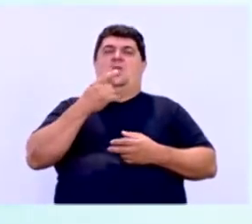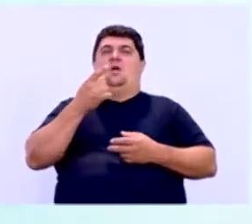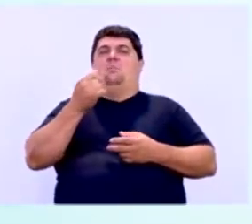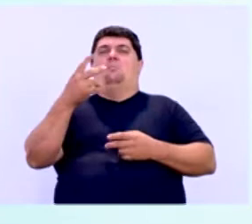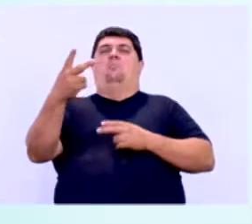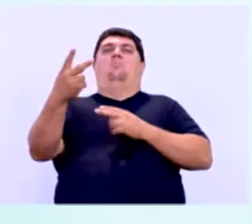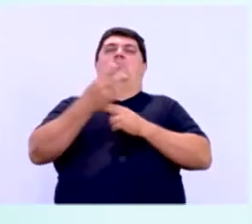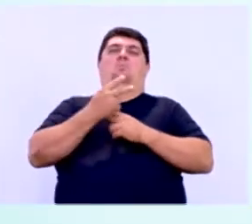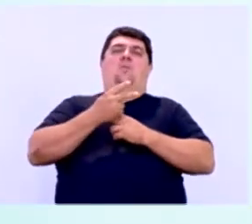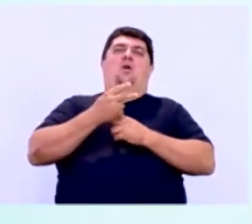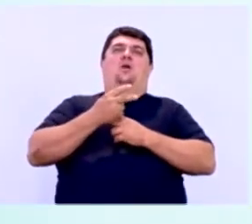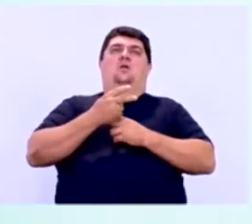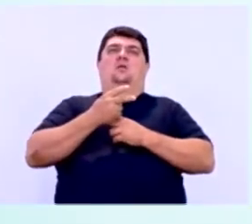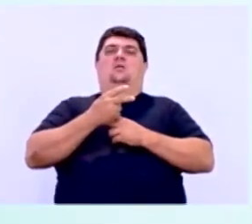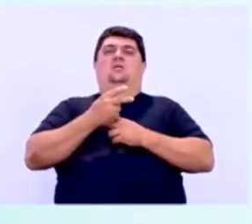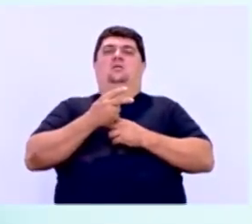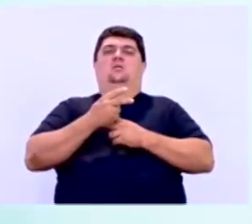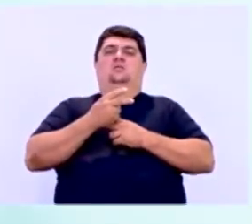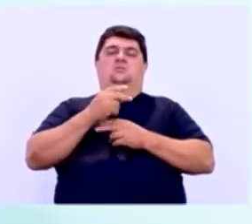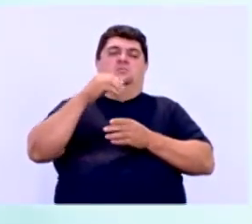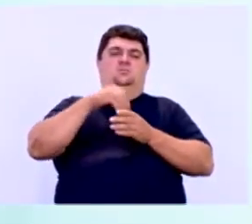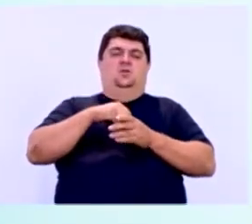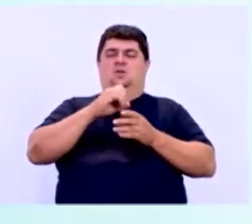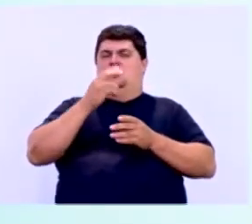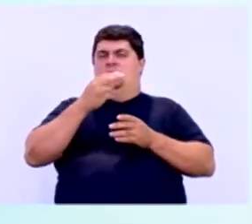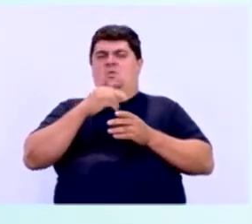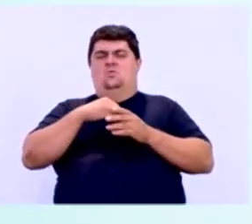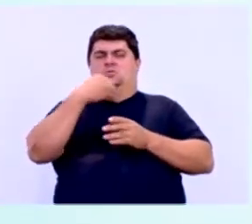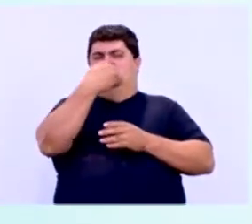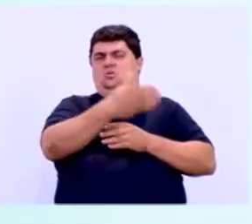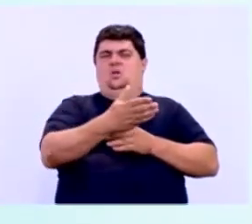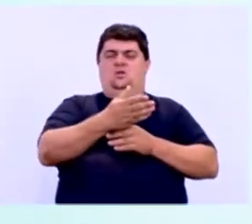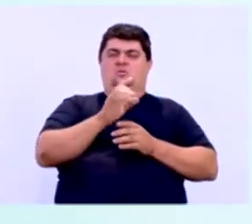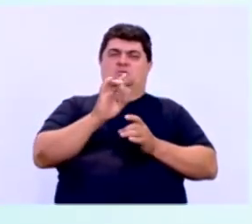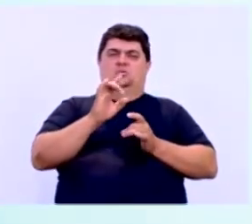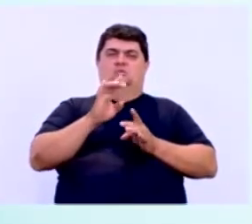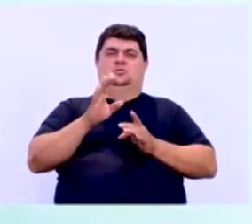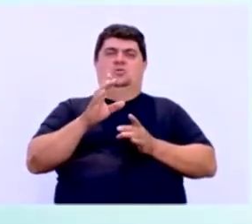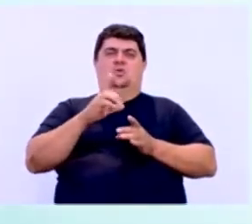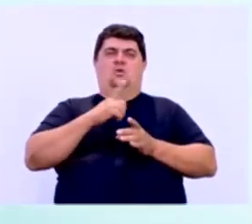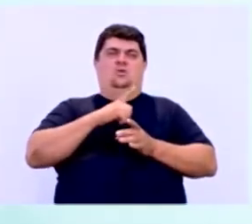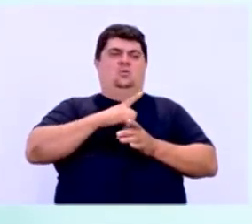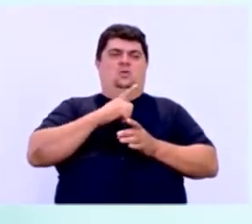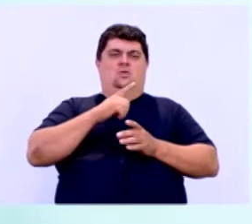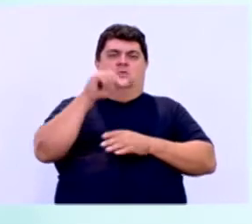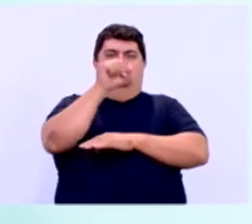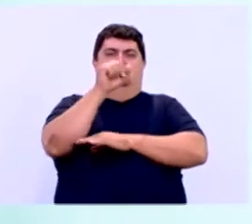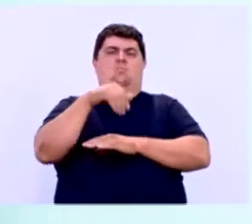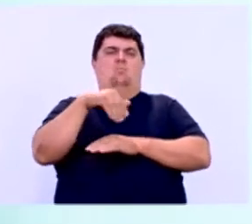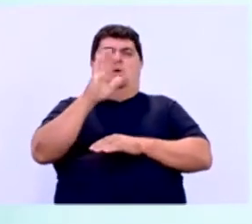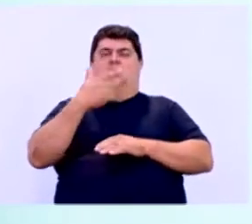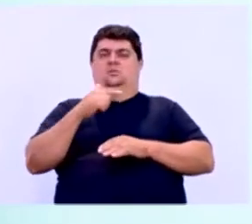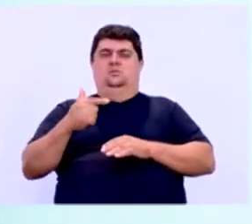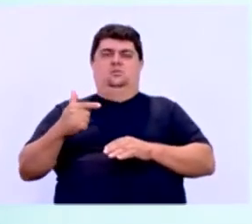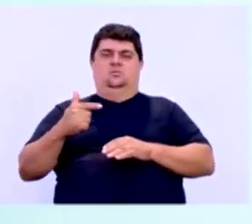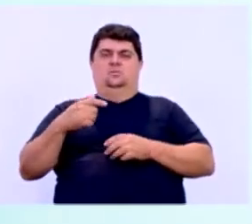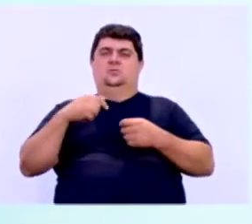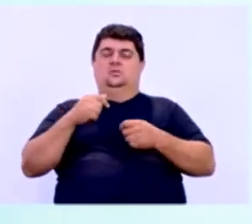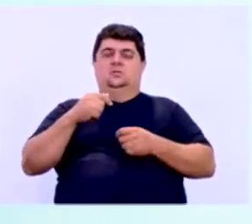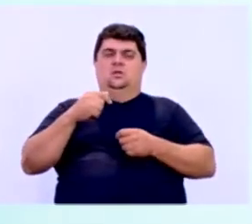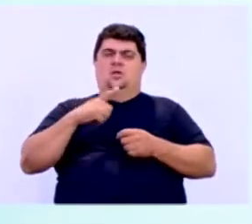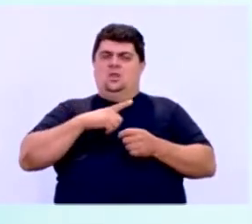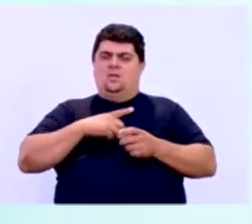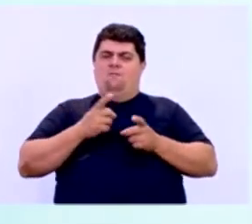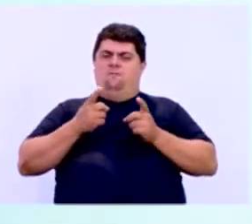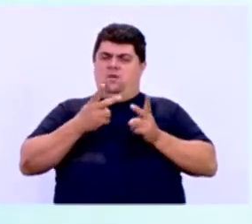financiamento, né, seja interno ou seja externo, apenas para poder ter mais veículos na empresa, não. A gente precisa,